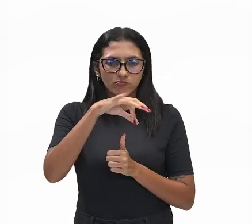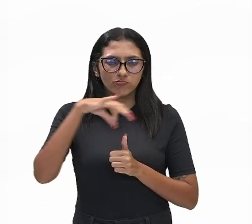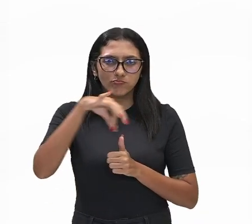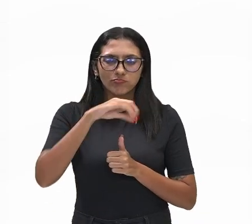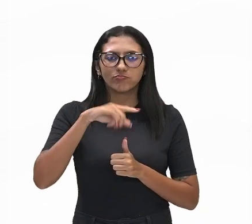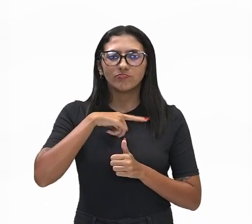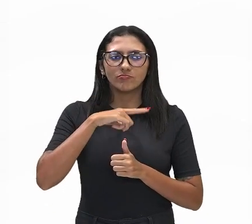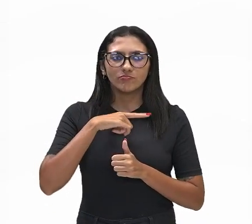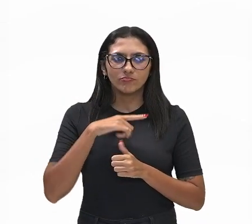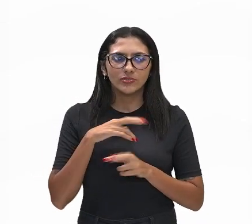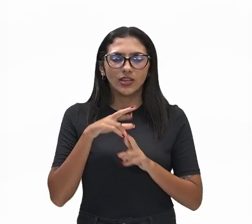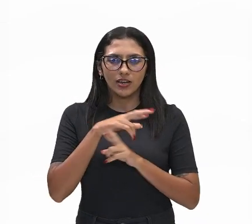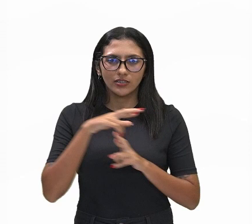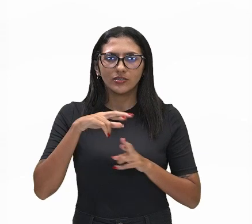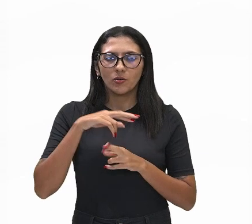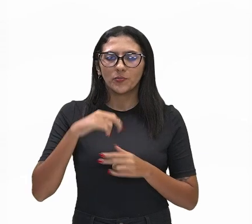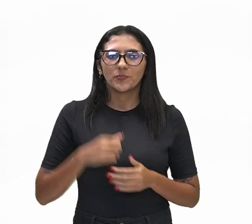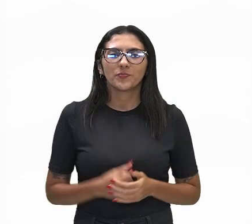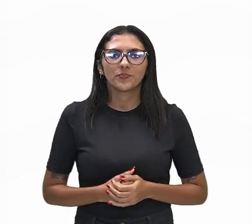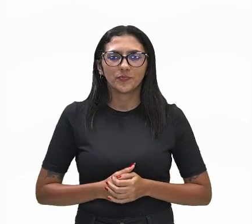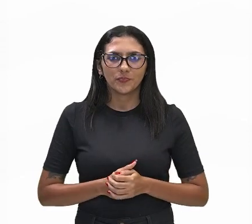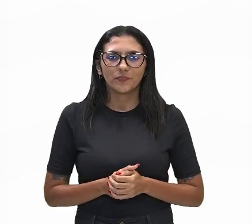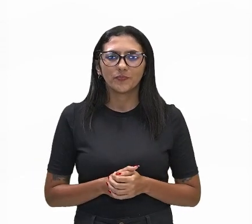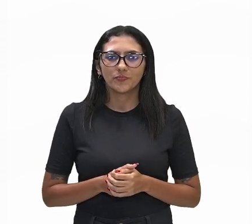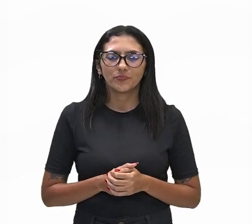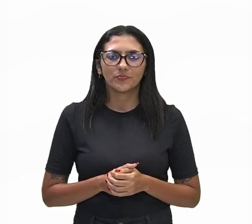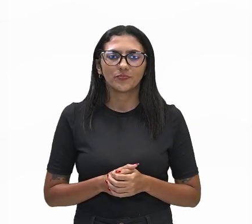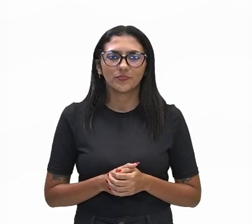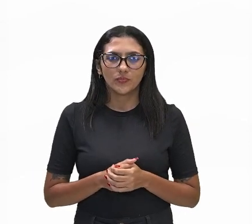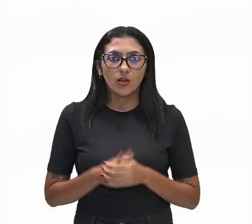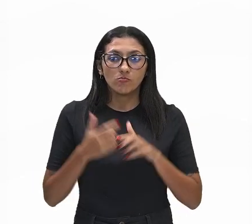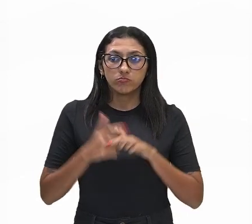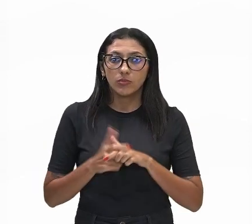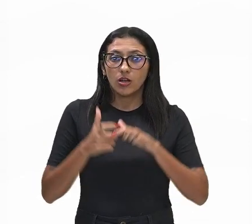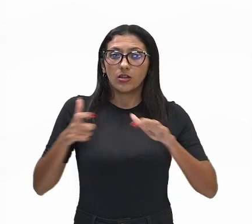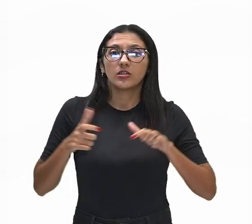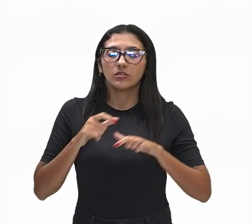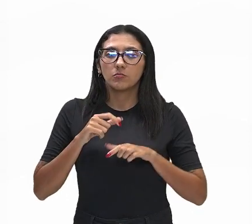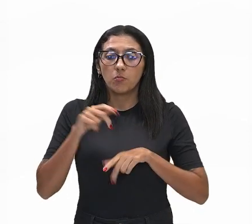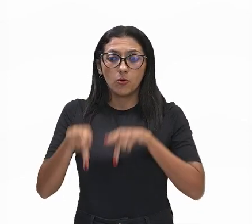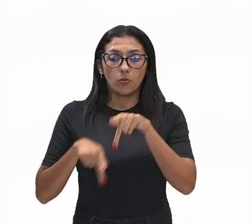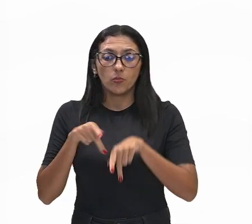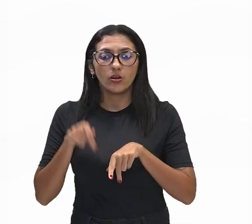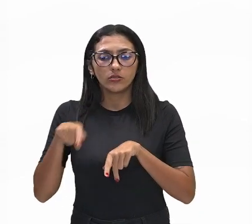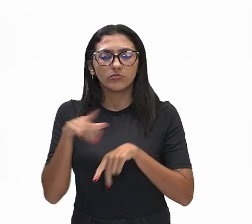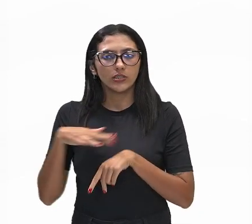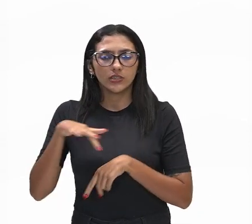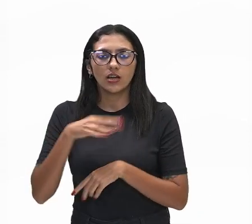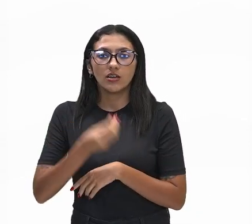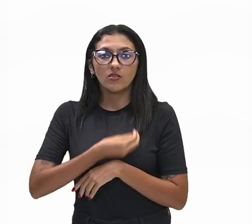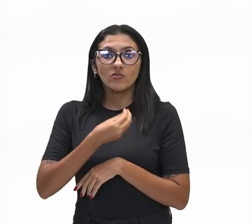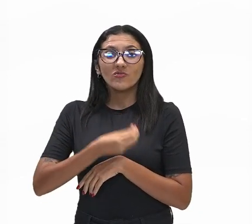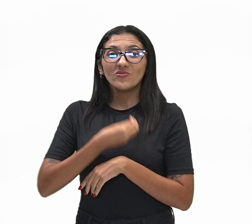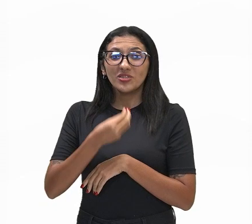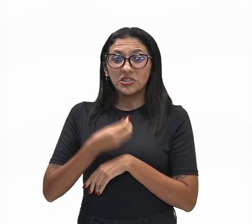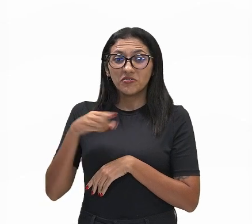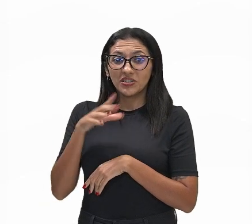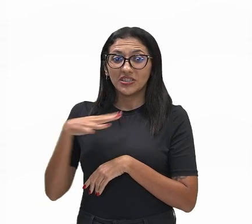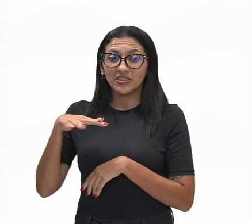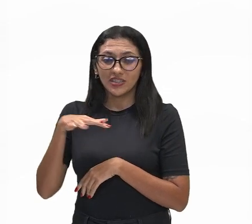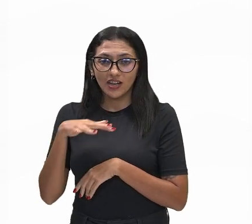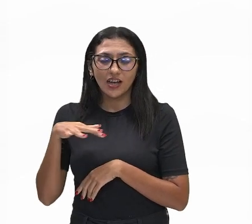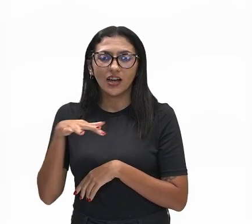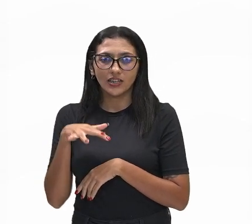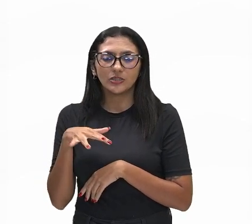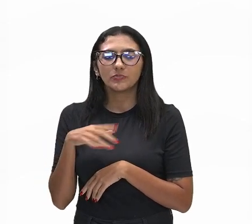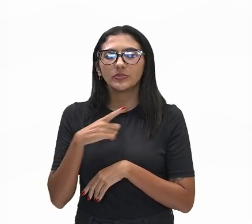de Azerbaijão, ok? Agora, a maioria da população local que vive aí em Nagorno-Karabakh é formada,